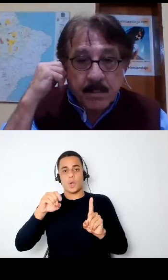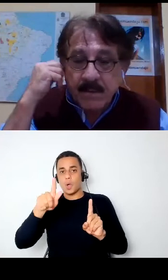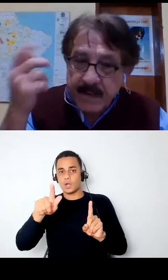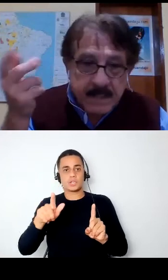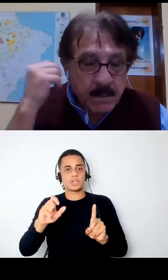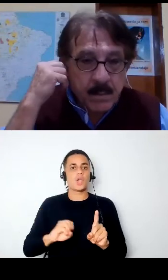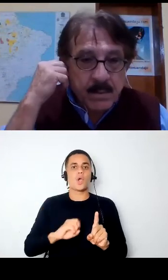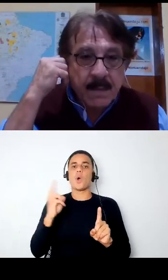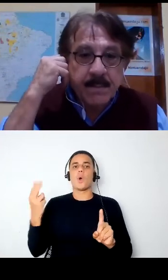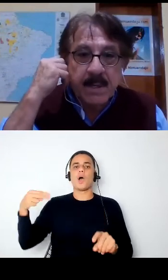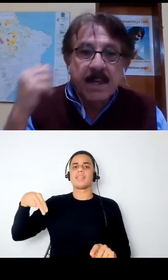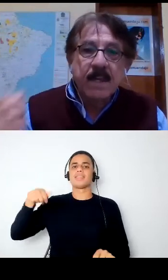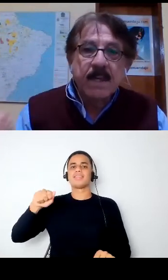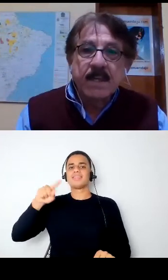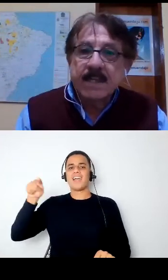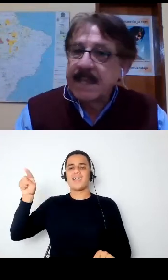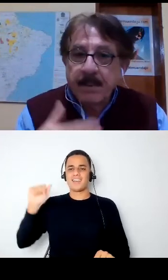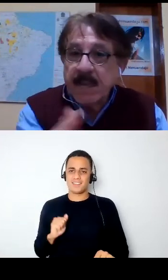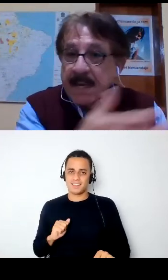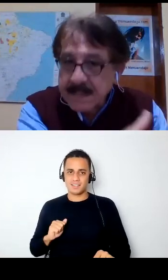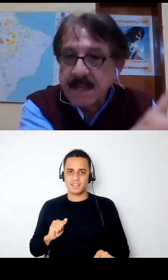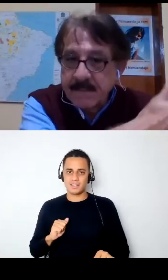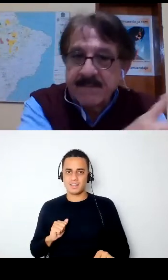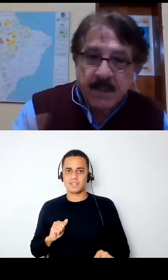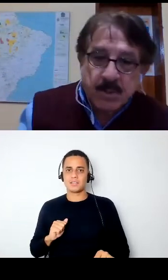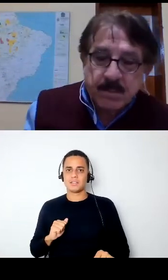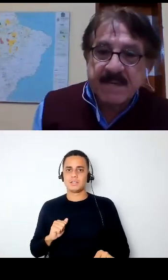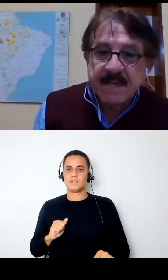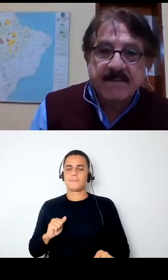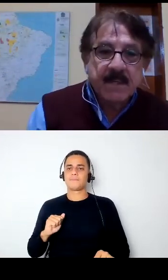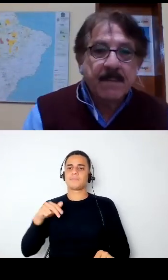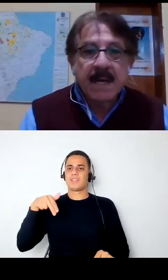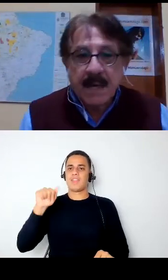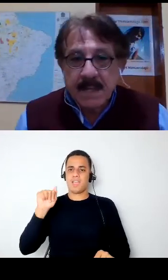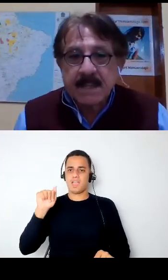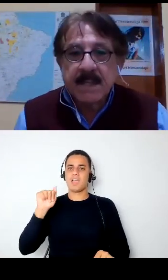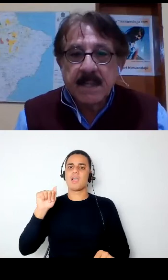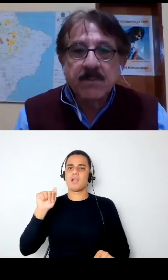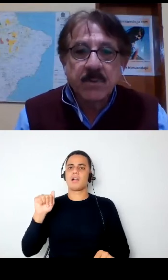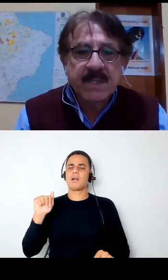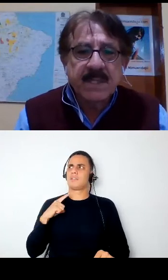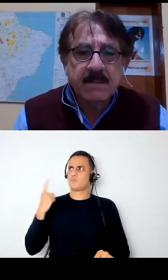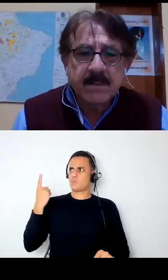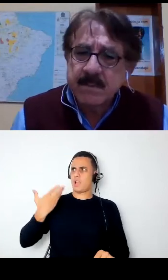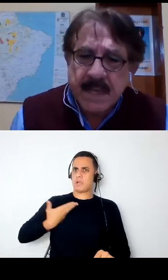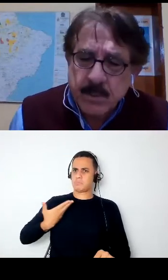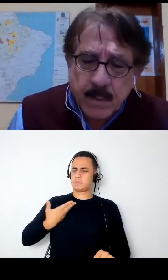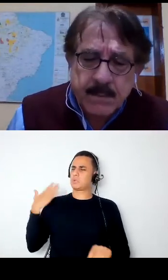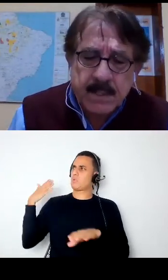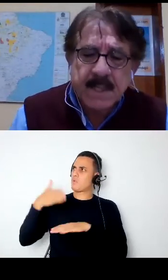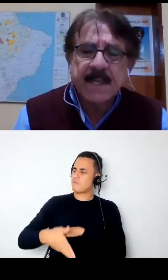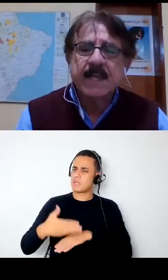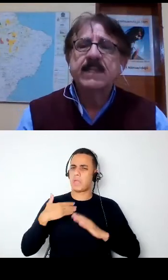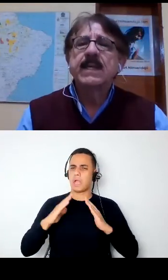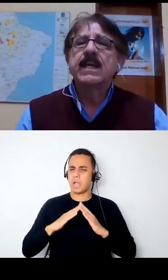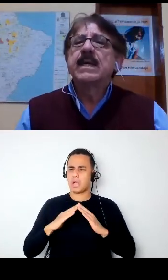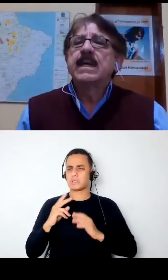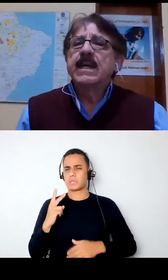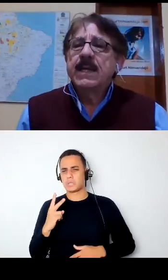uma categoria que engloba, numa aldeia, 10, 15, 20 pessoas. Todas elas chamam por